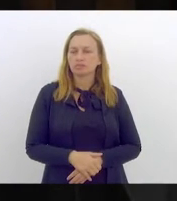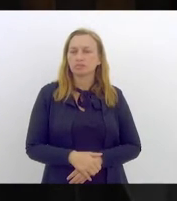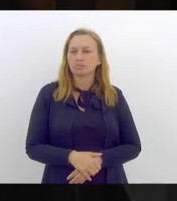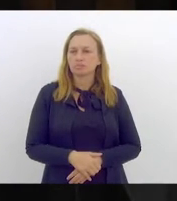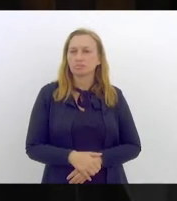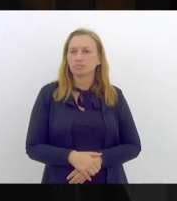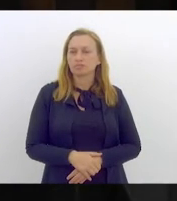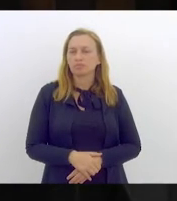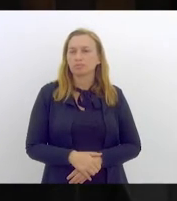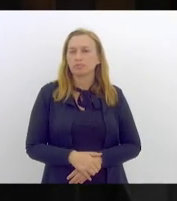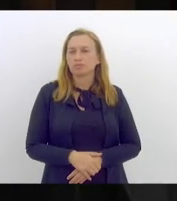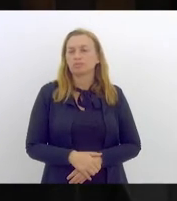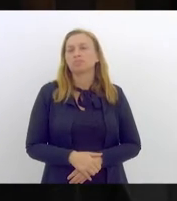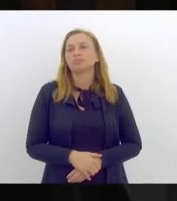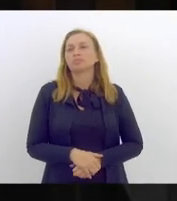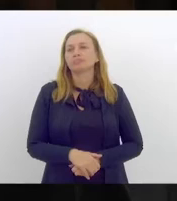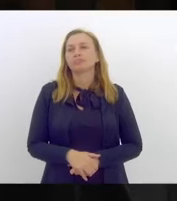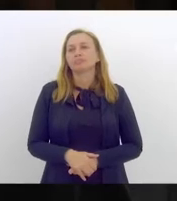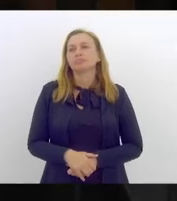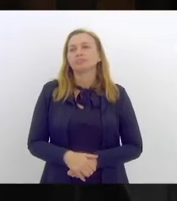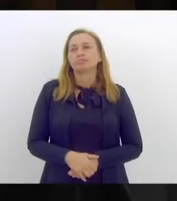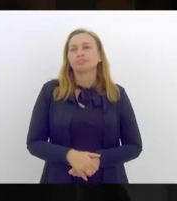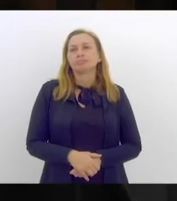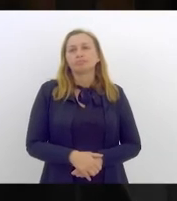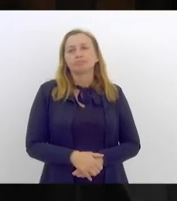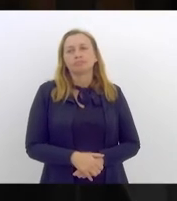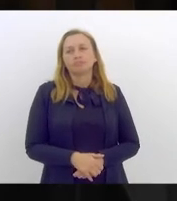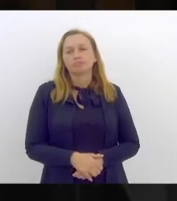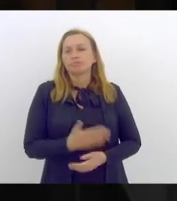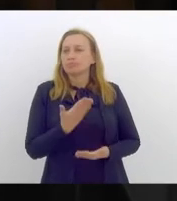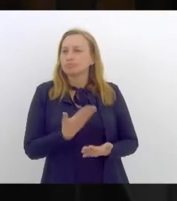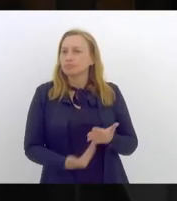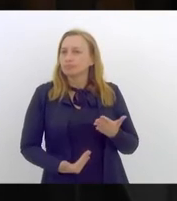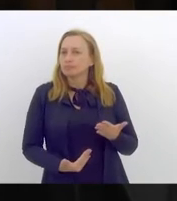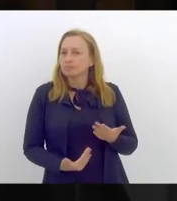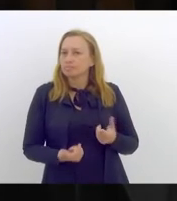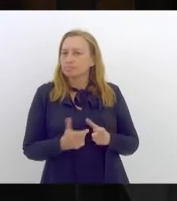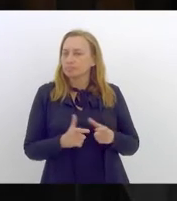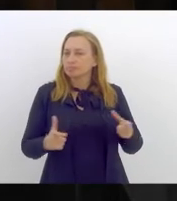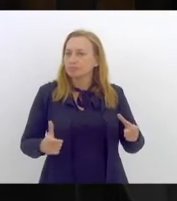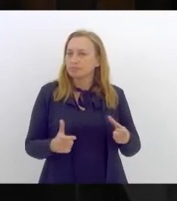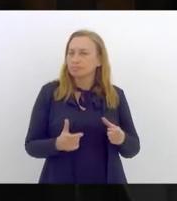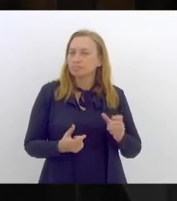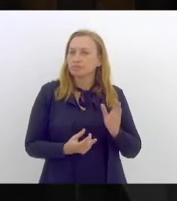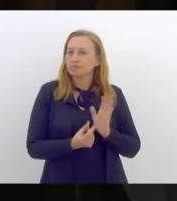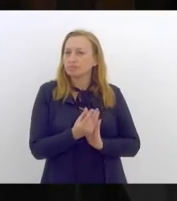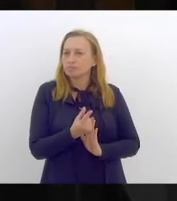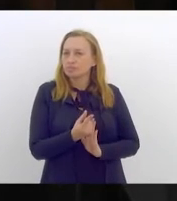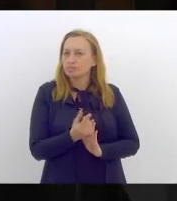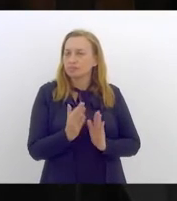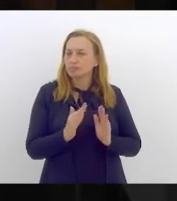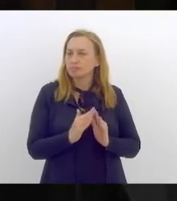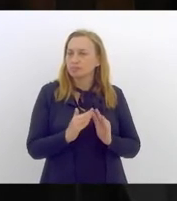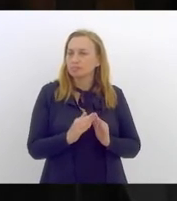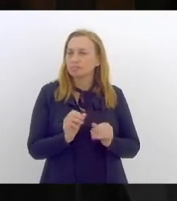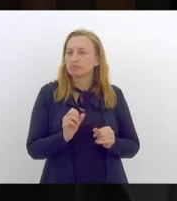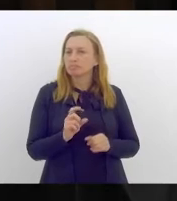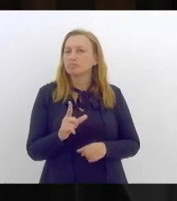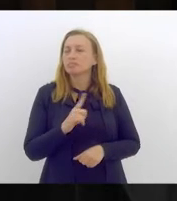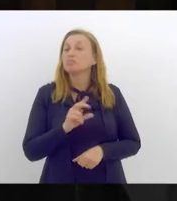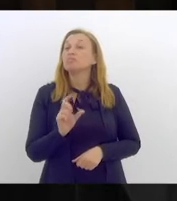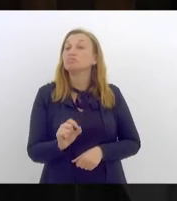anunciou não foi entregue. Aí você tem uma queda abrupta nos orçamentos da habitação, o que que a gente vai ter?